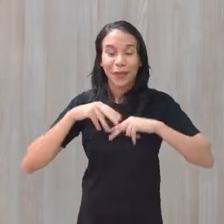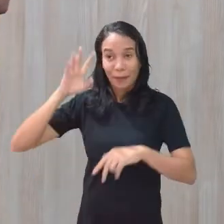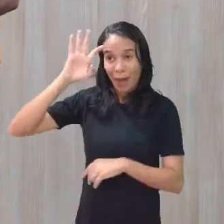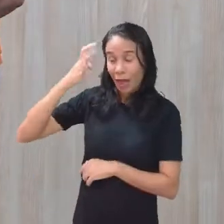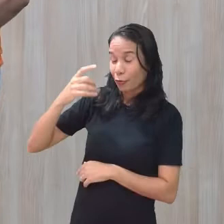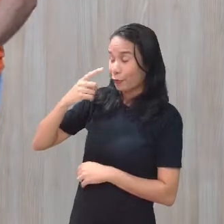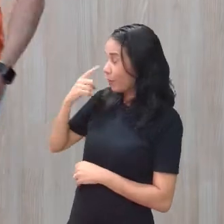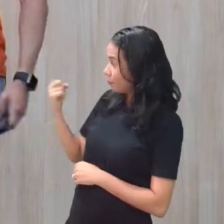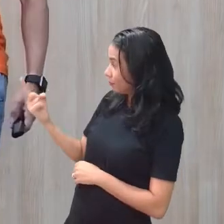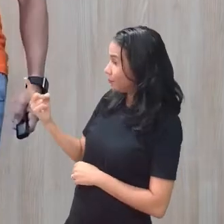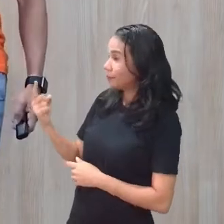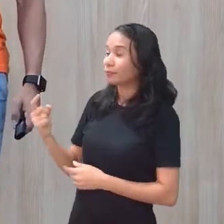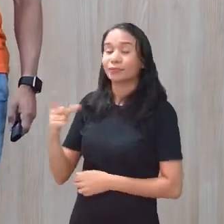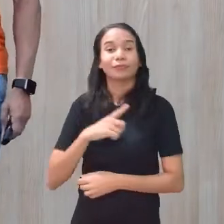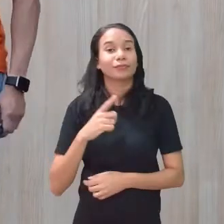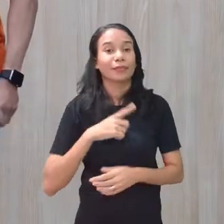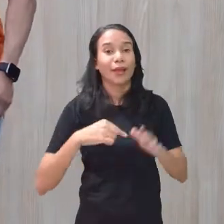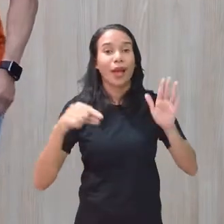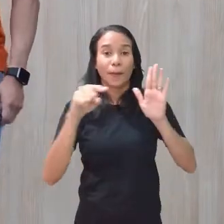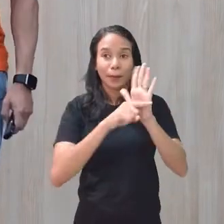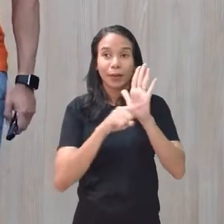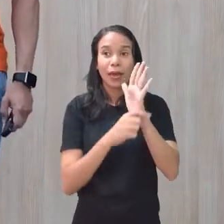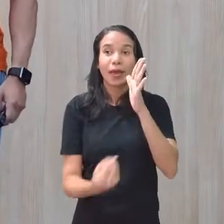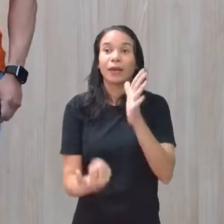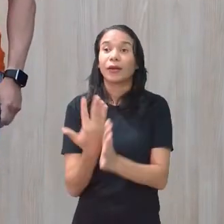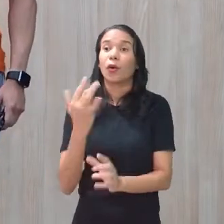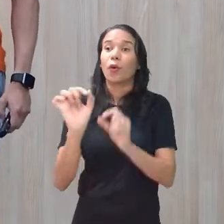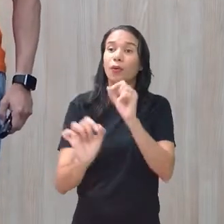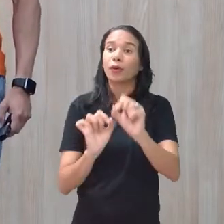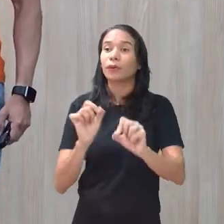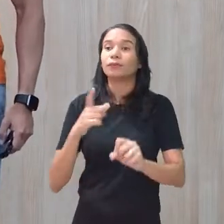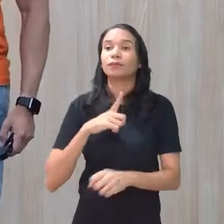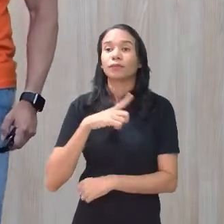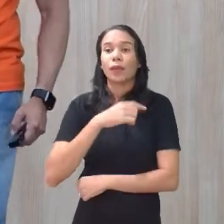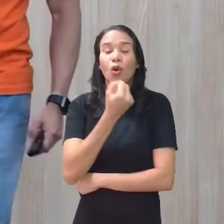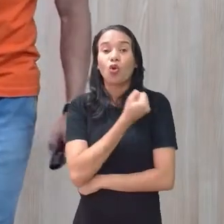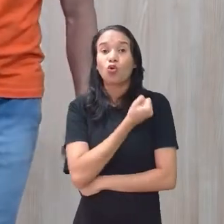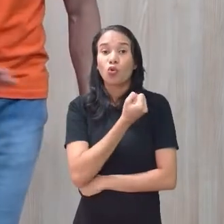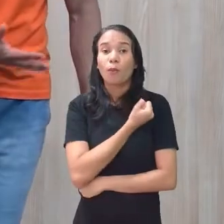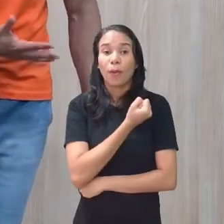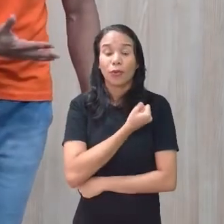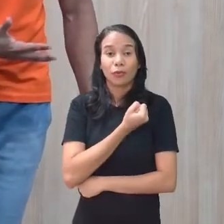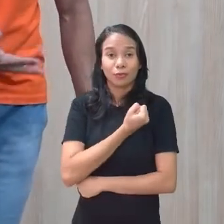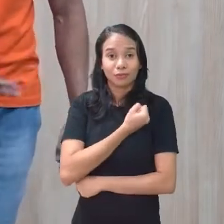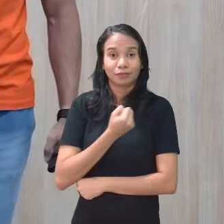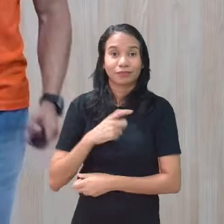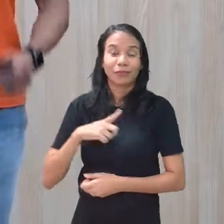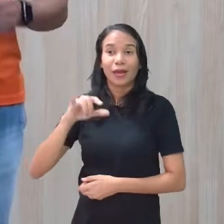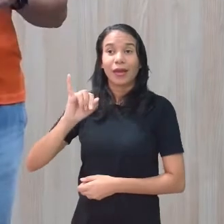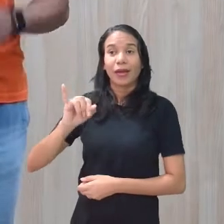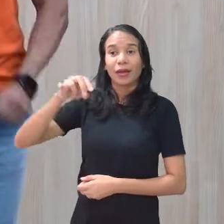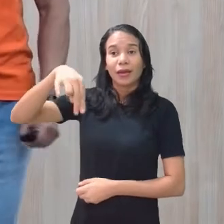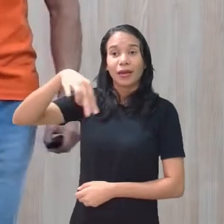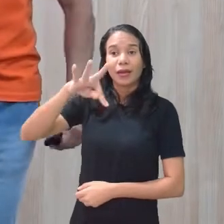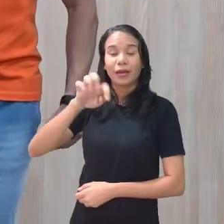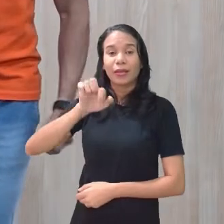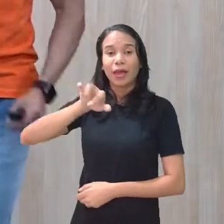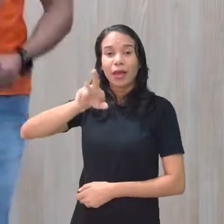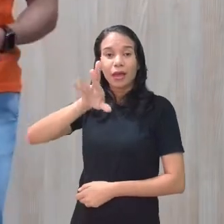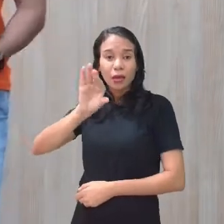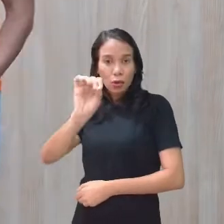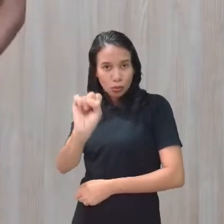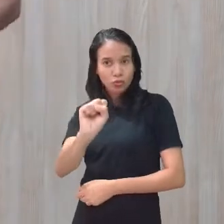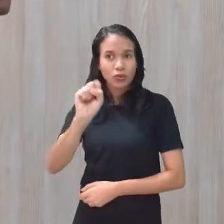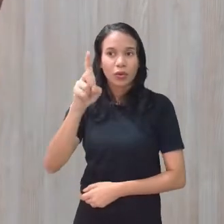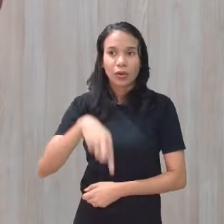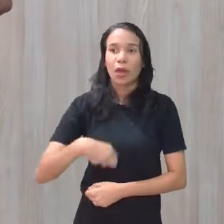resolver esse problema da subtração aqui, surgiu o conjunto dos números inteiros, certo? Que começou a trabalhar aí com